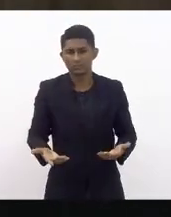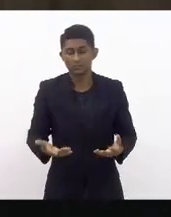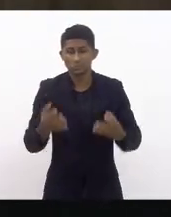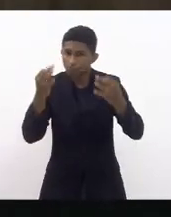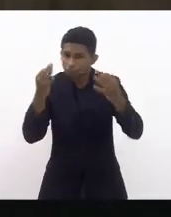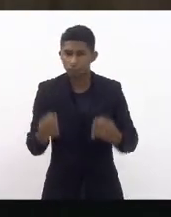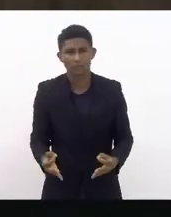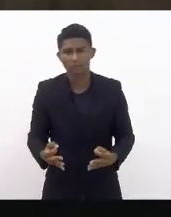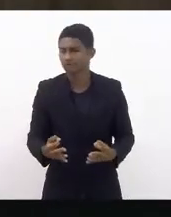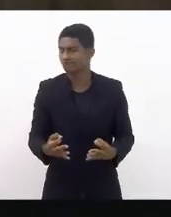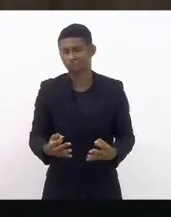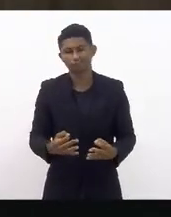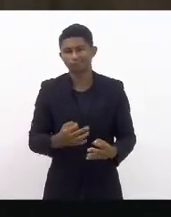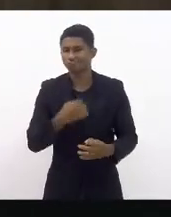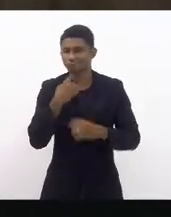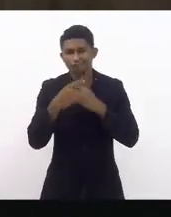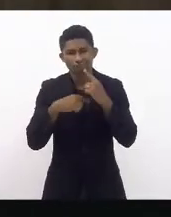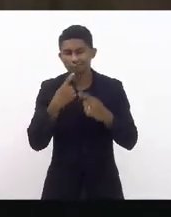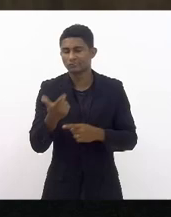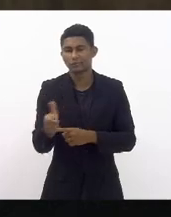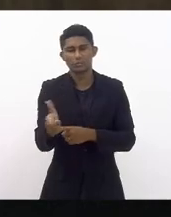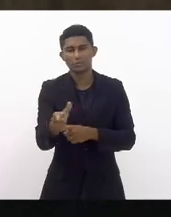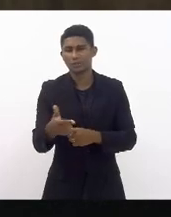correta. Não é